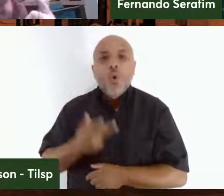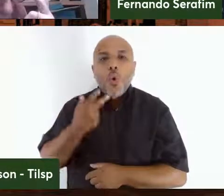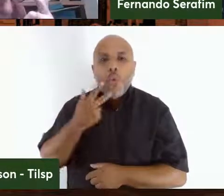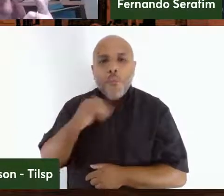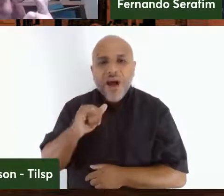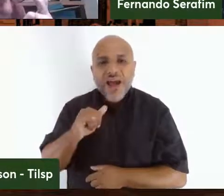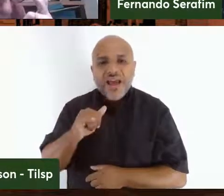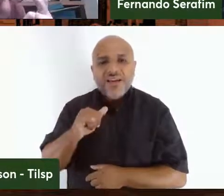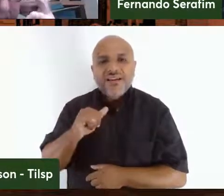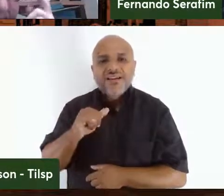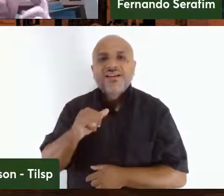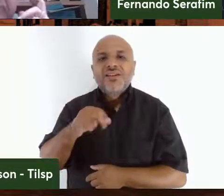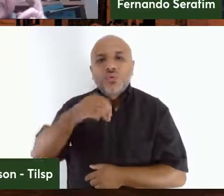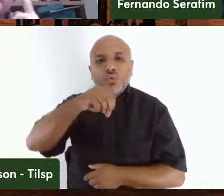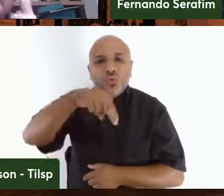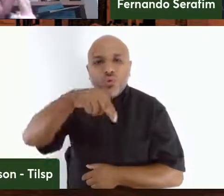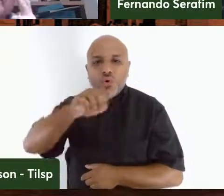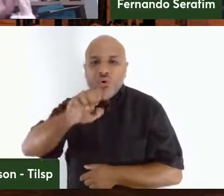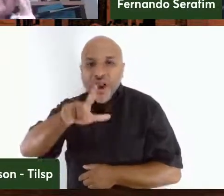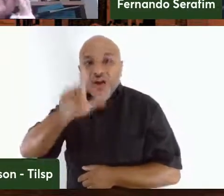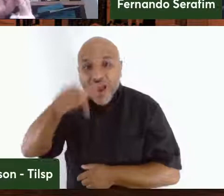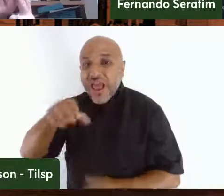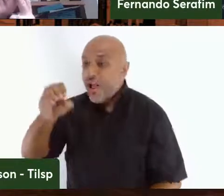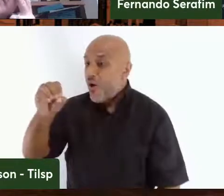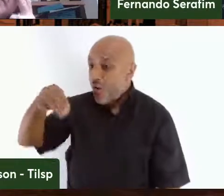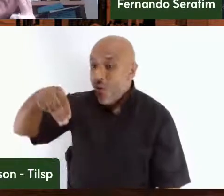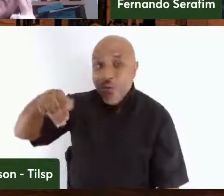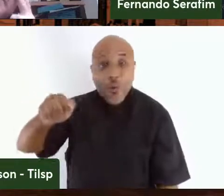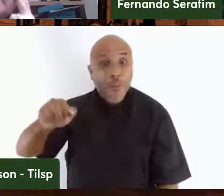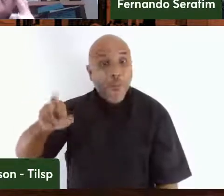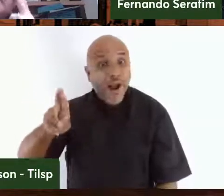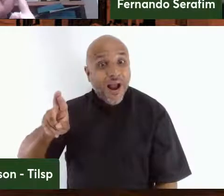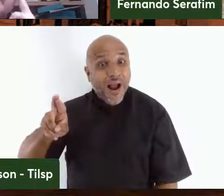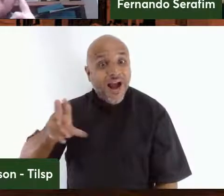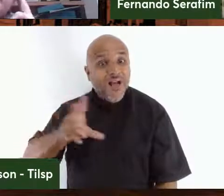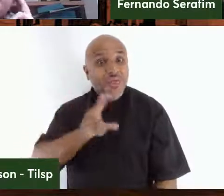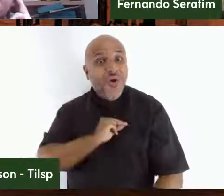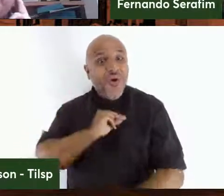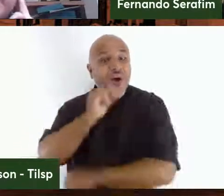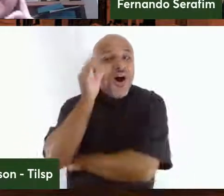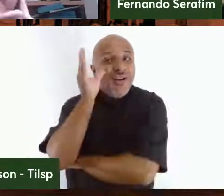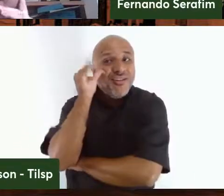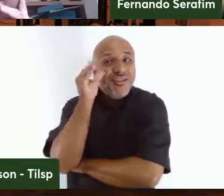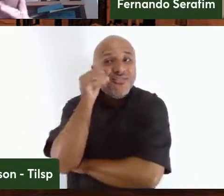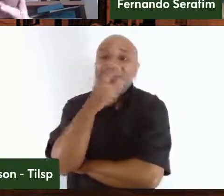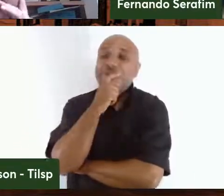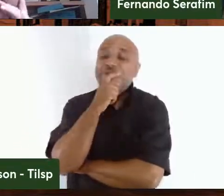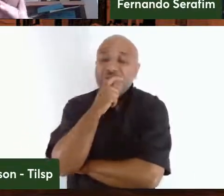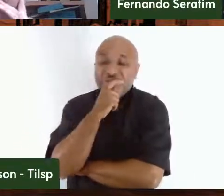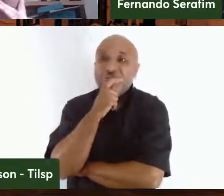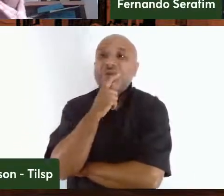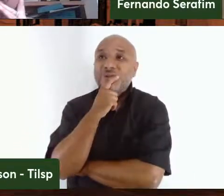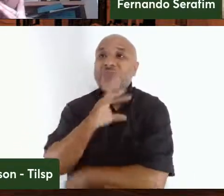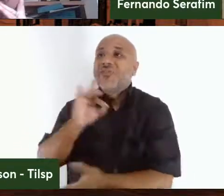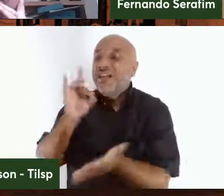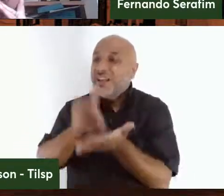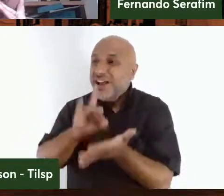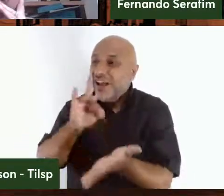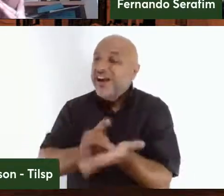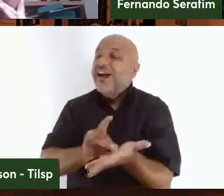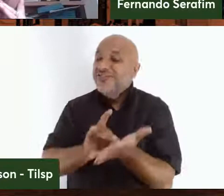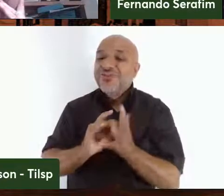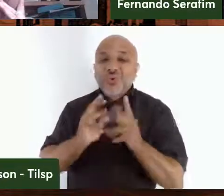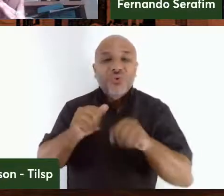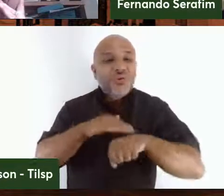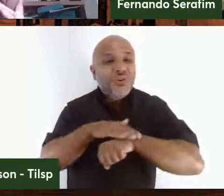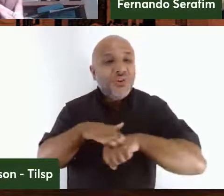é Omar, ponto. Né? Achei curiosíssimo pensar, né? tudo a ver com o que a gente tem conversado até agora, né?